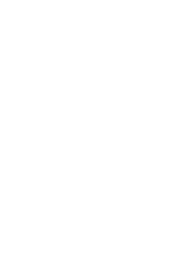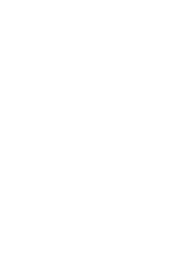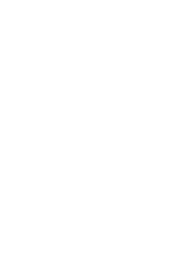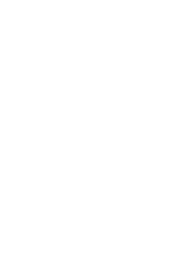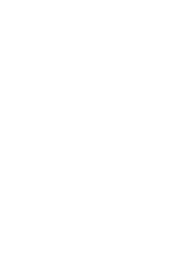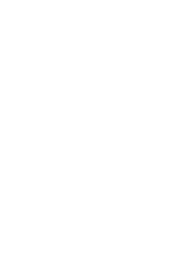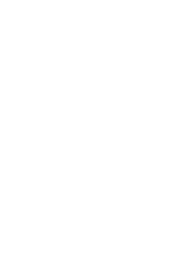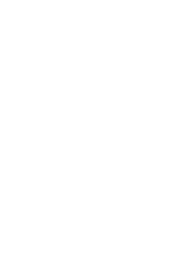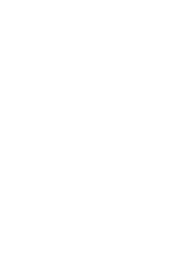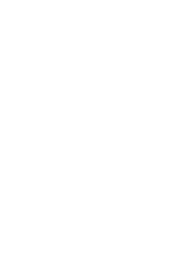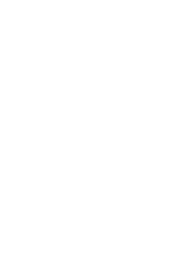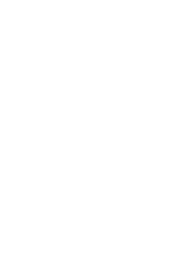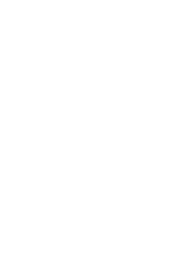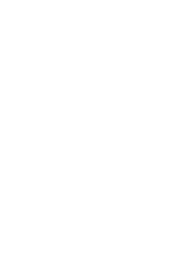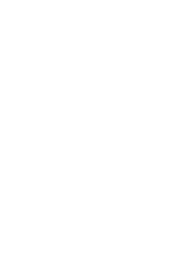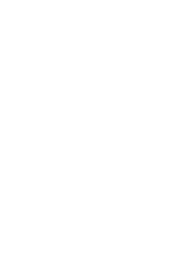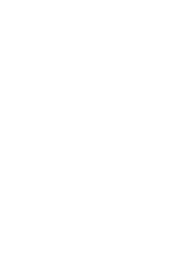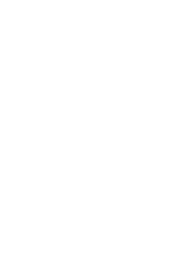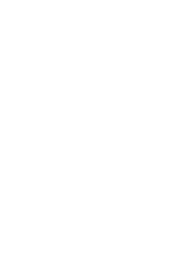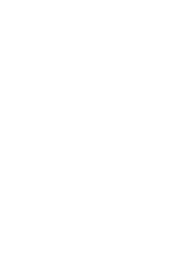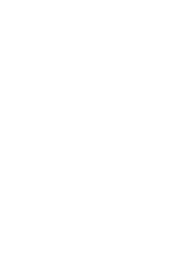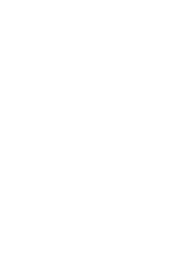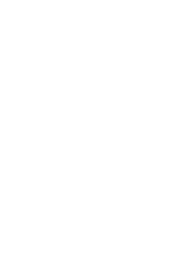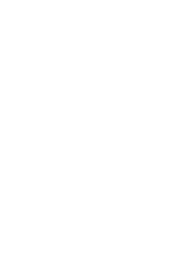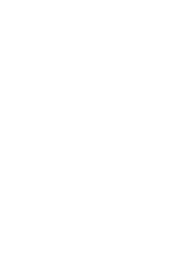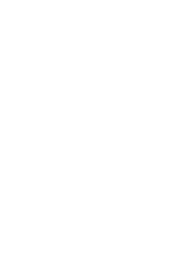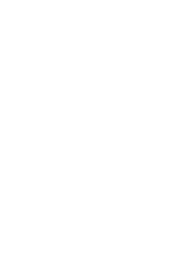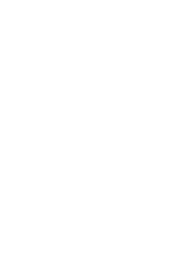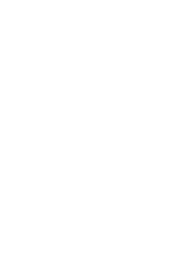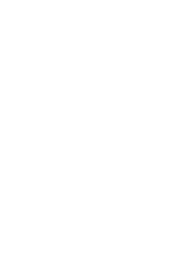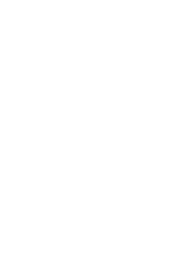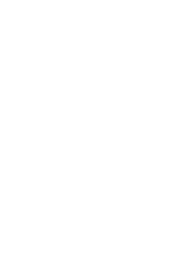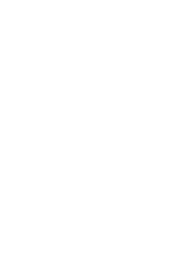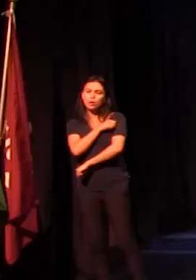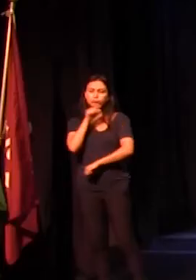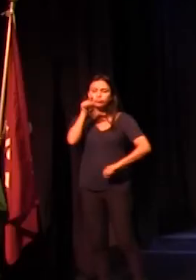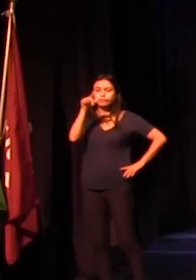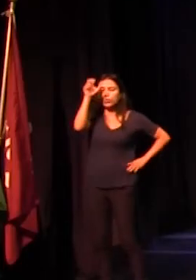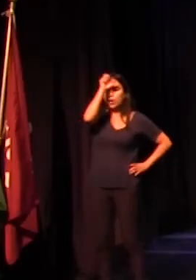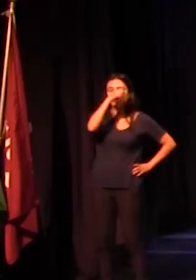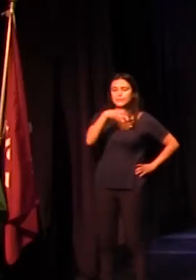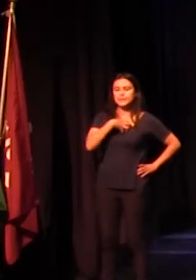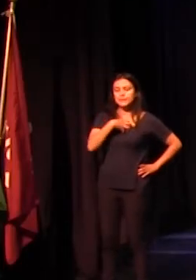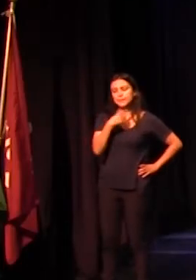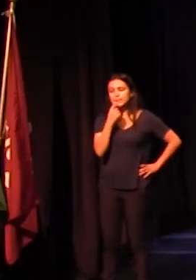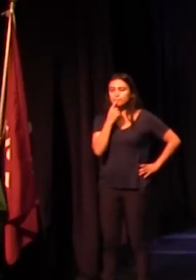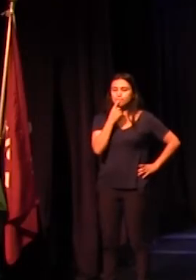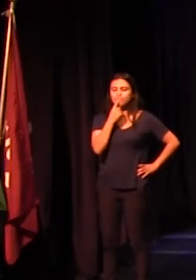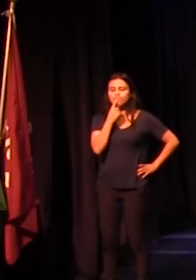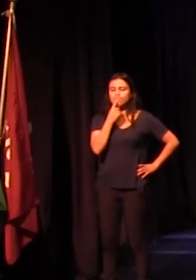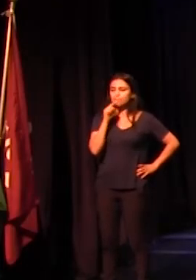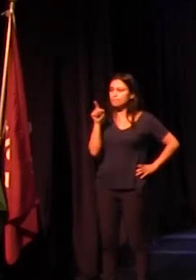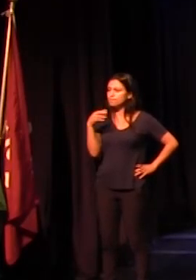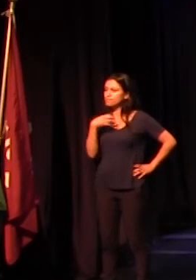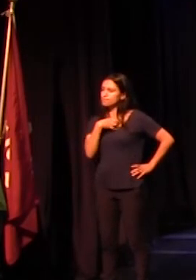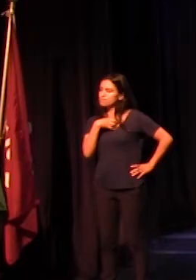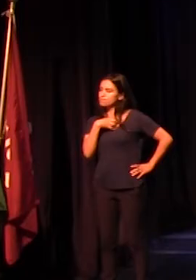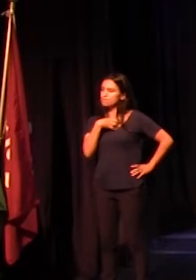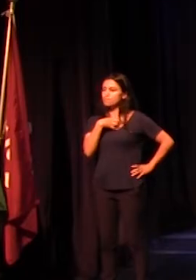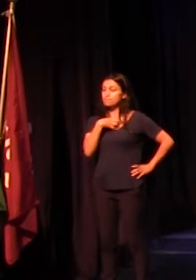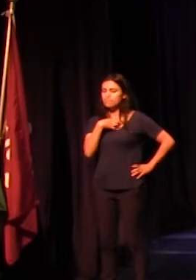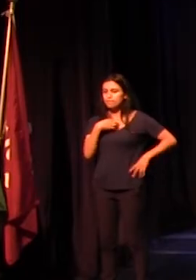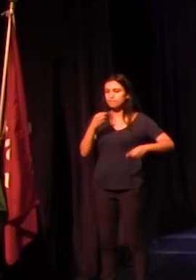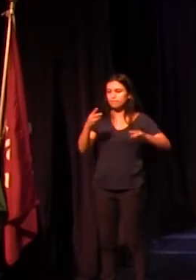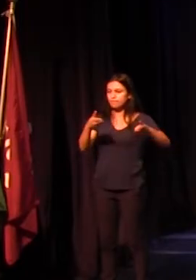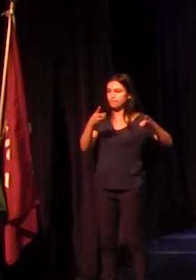que é importantíssimo, né? Identificar como cada estudante aprende. Então, quando ele também traz essa abertura,